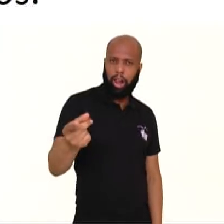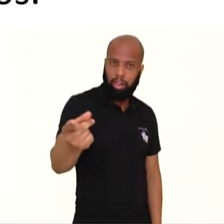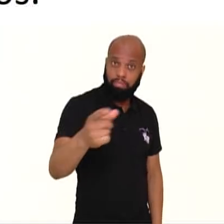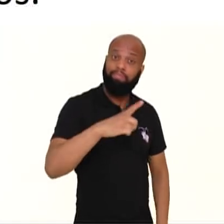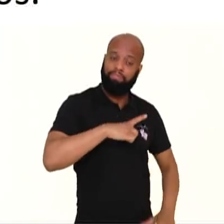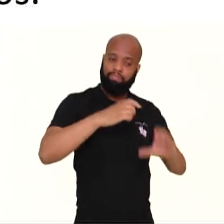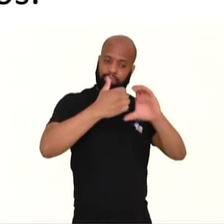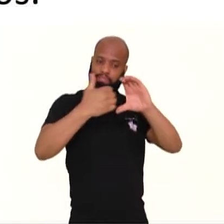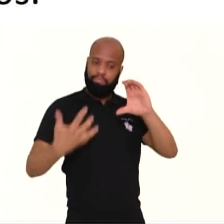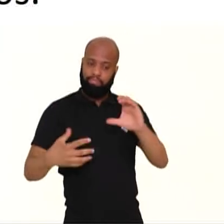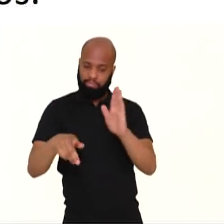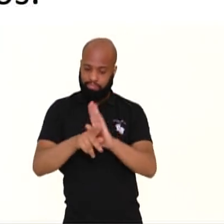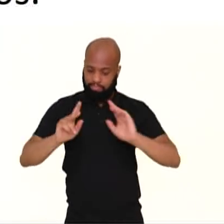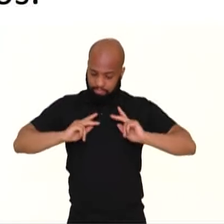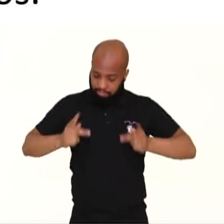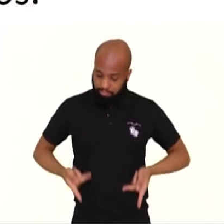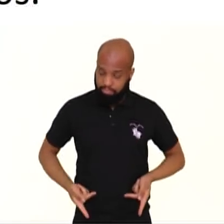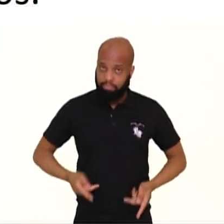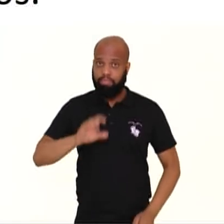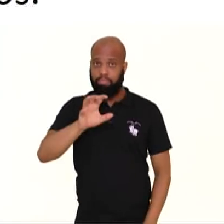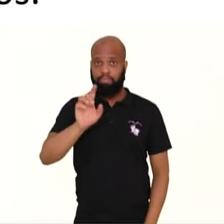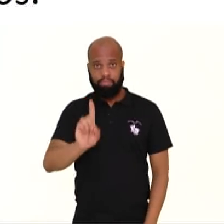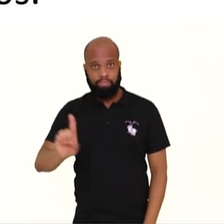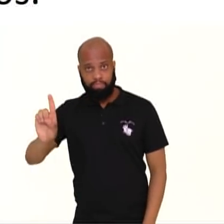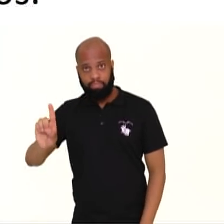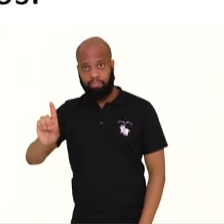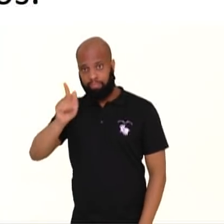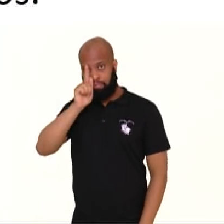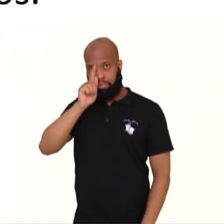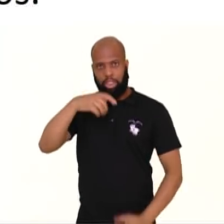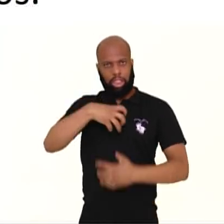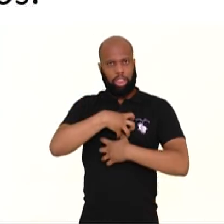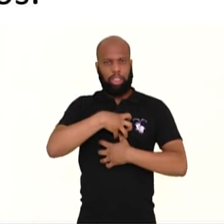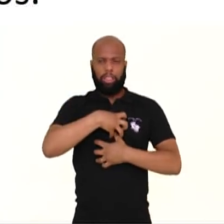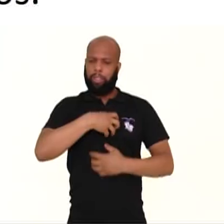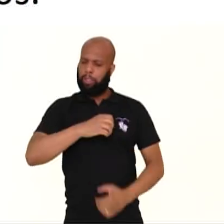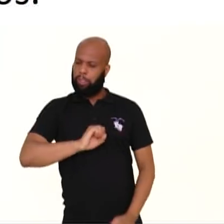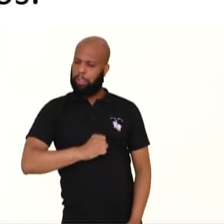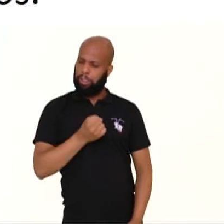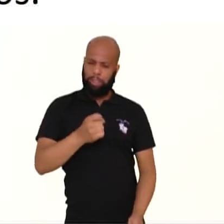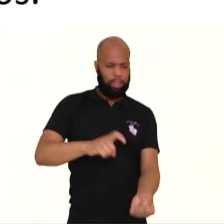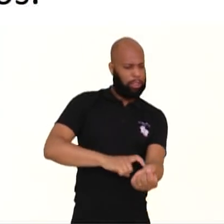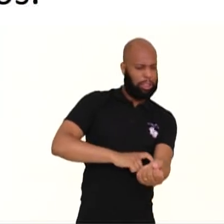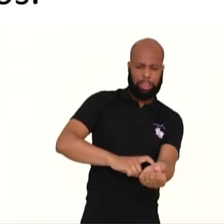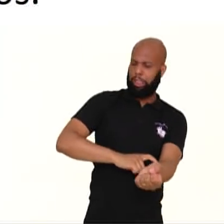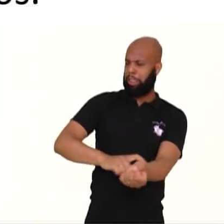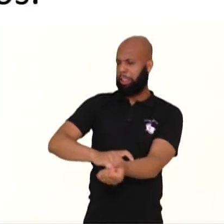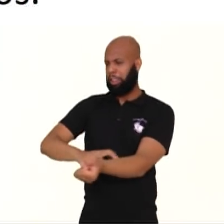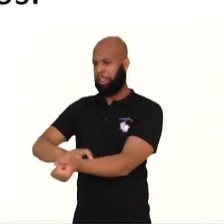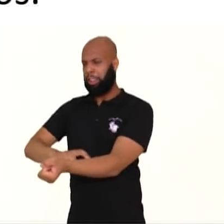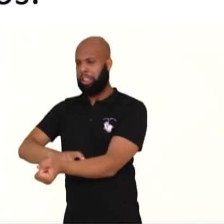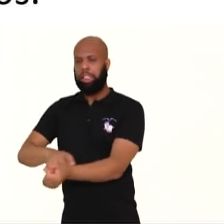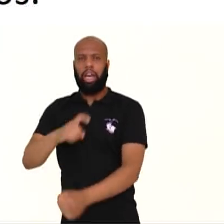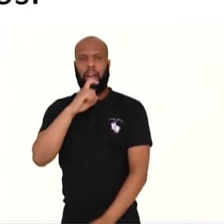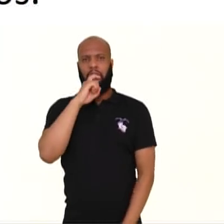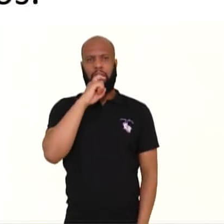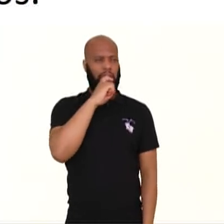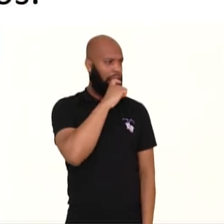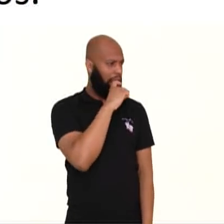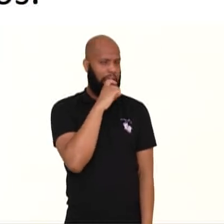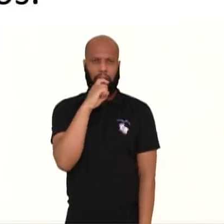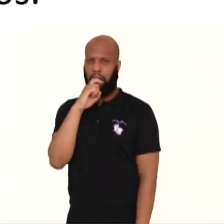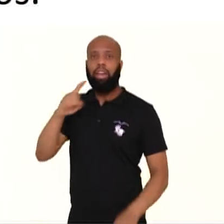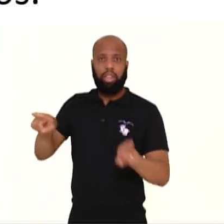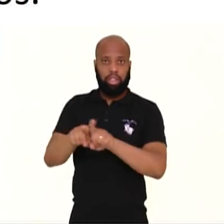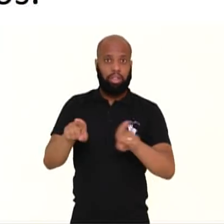humanas. Isso é o Deus grego. Eles sentem ira, eles sentem inveja, eles prejudicam ou ajudam